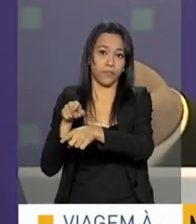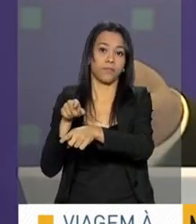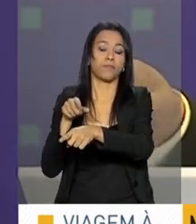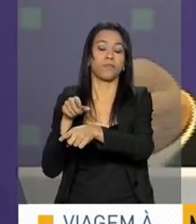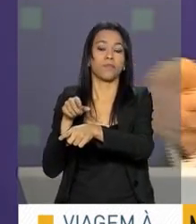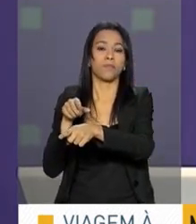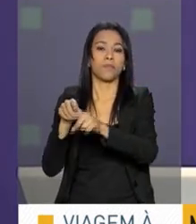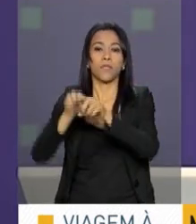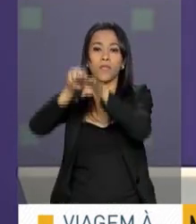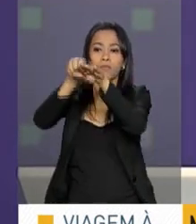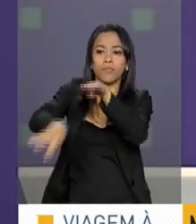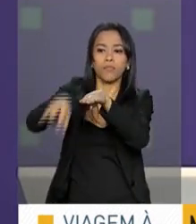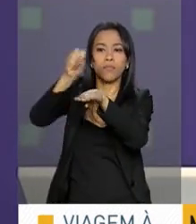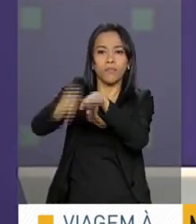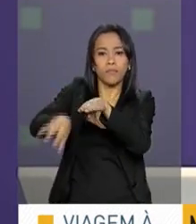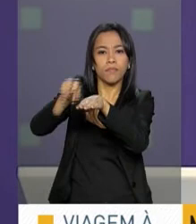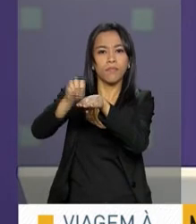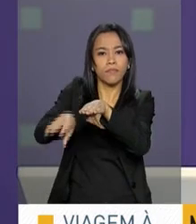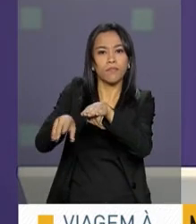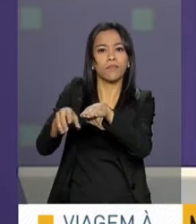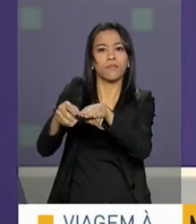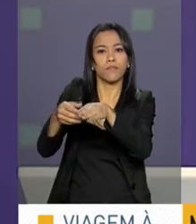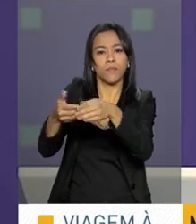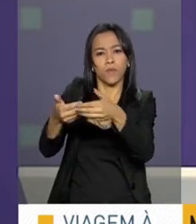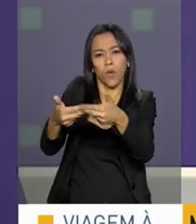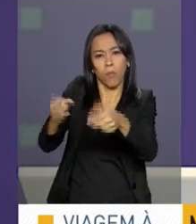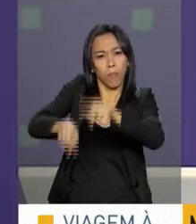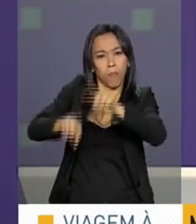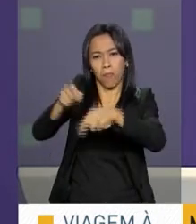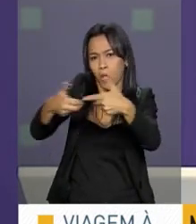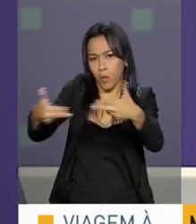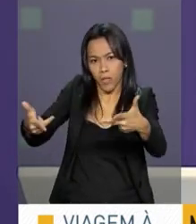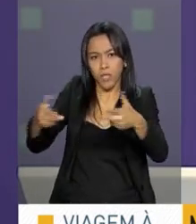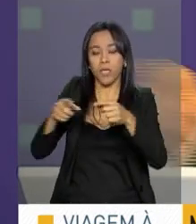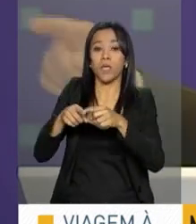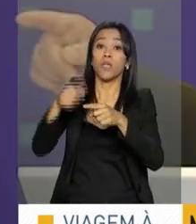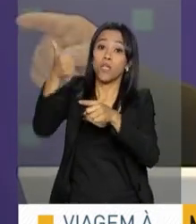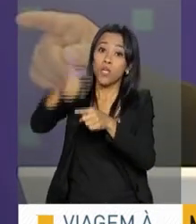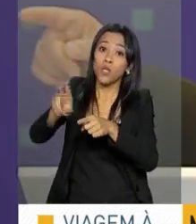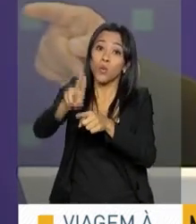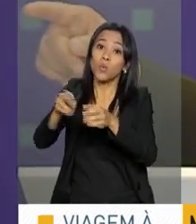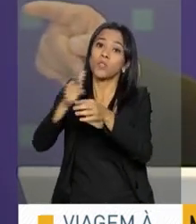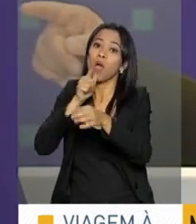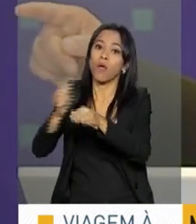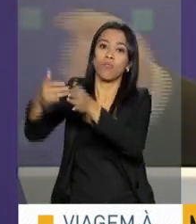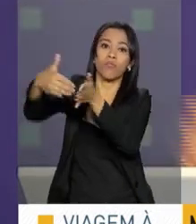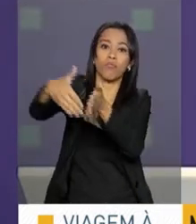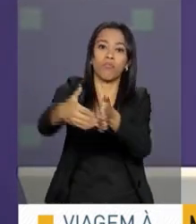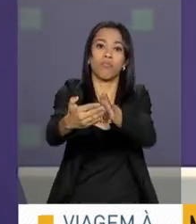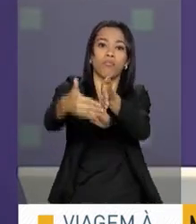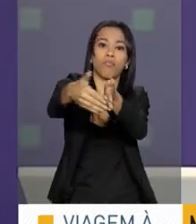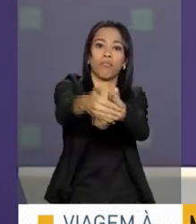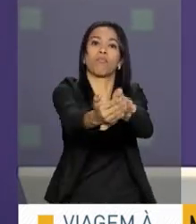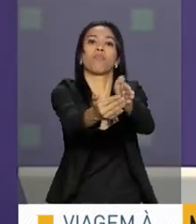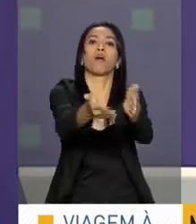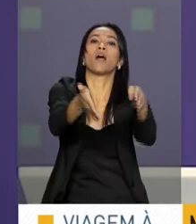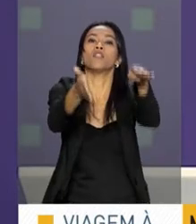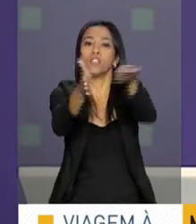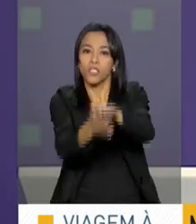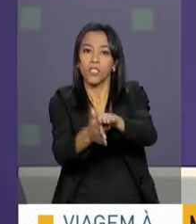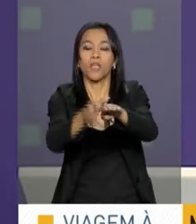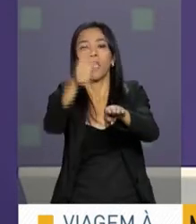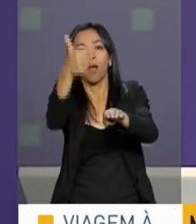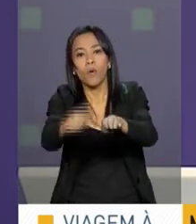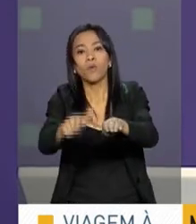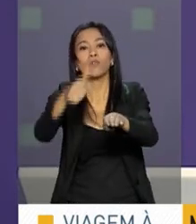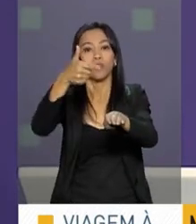o desembarque das mercadorias, e pela hidrovia do Tapajós, nós damos acesso ao porto de Vila do Conde, no